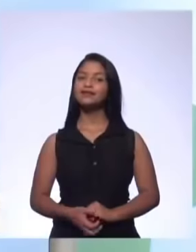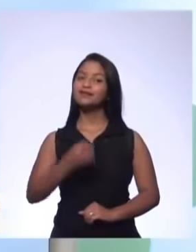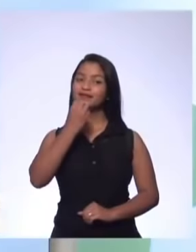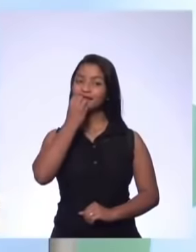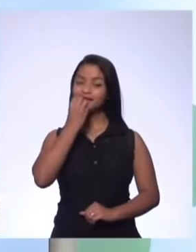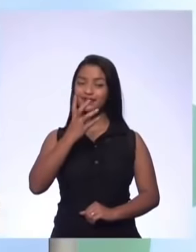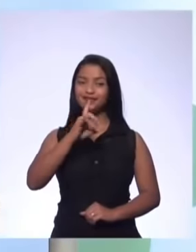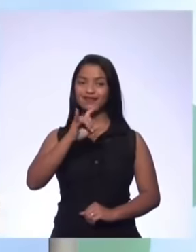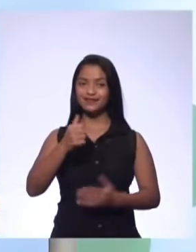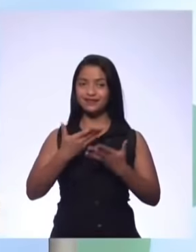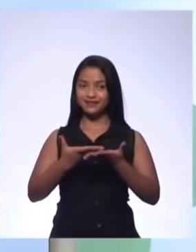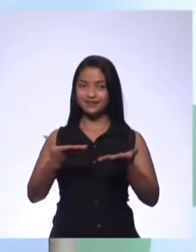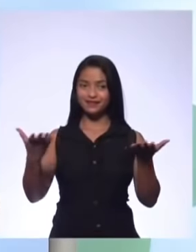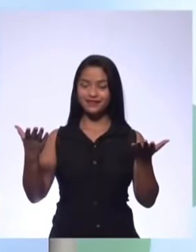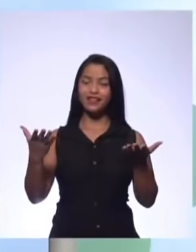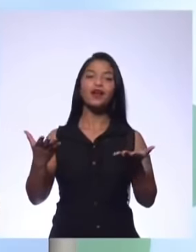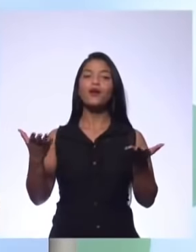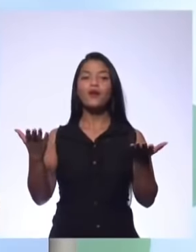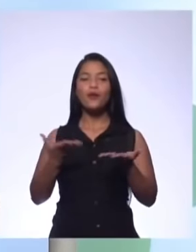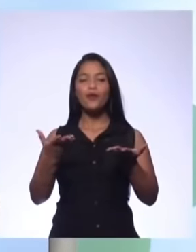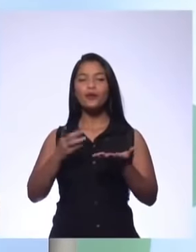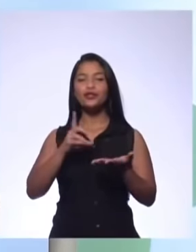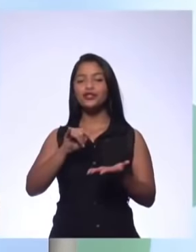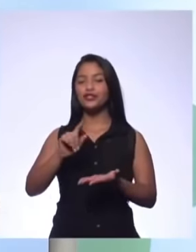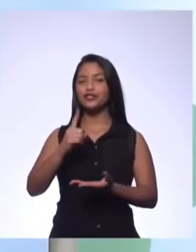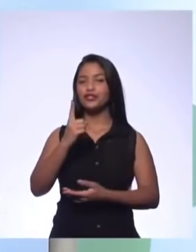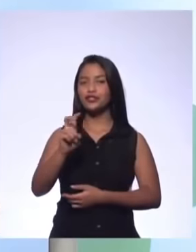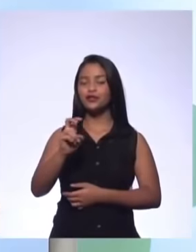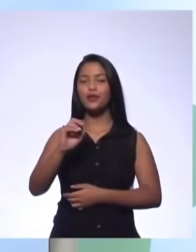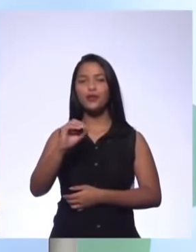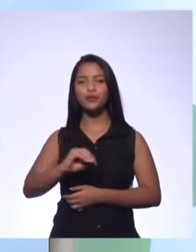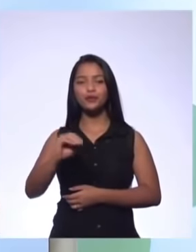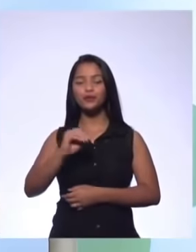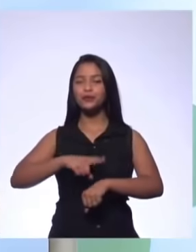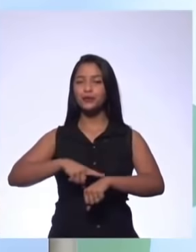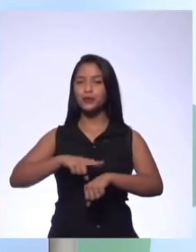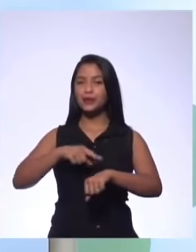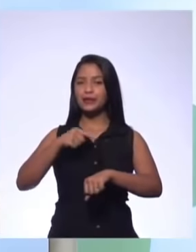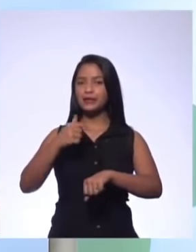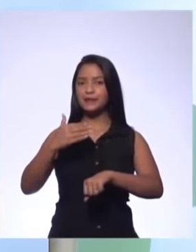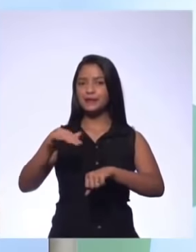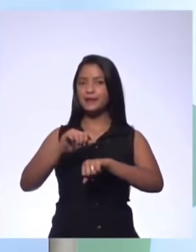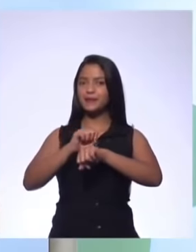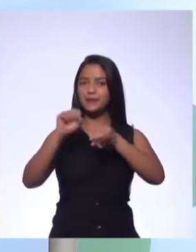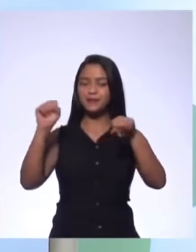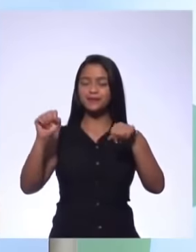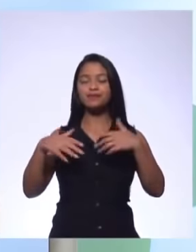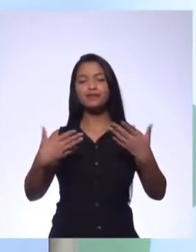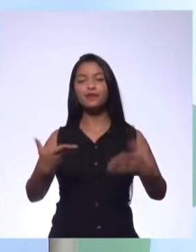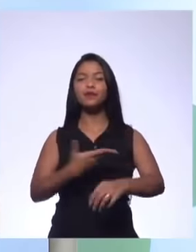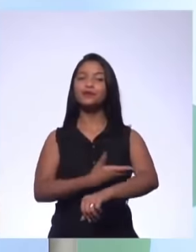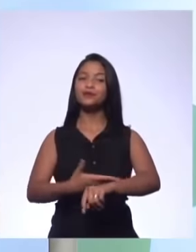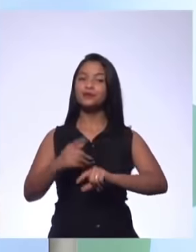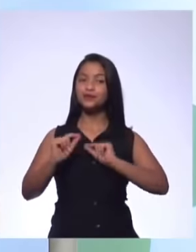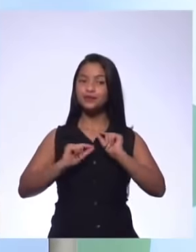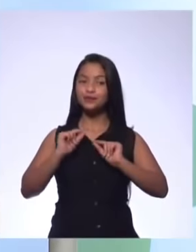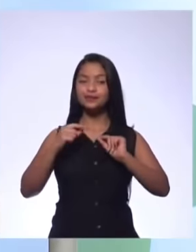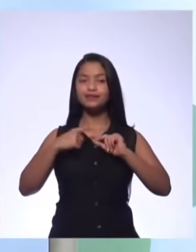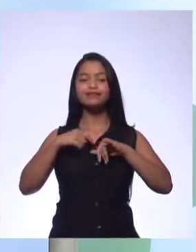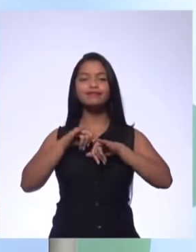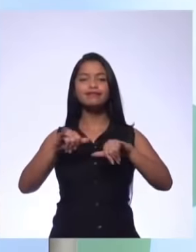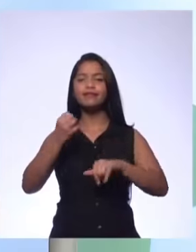Bom dia! Hoje, 15 de outubro, 7h30 da manhã. E eu, como de costume, não vou falar bom dia